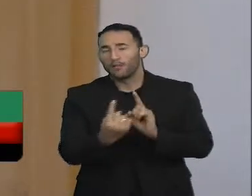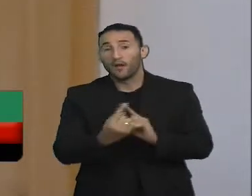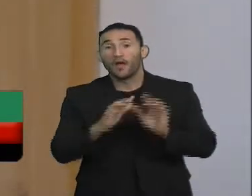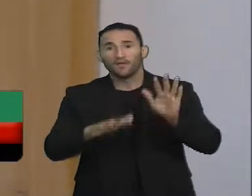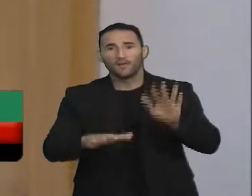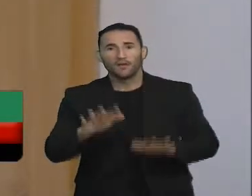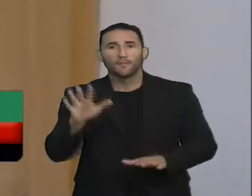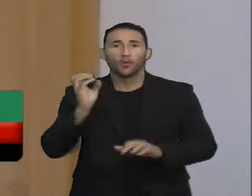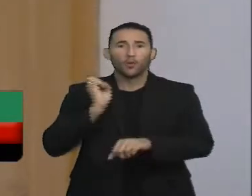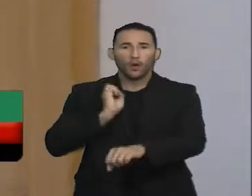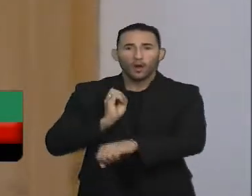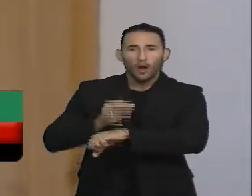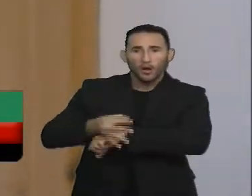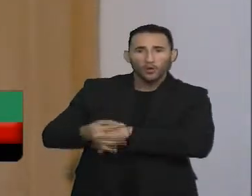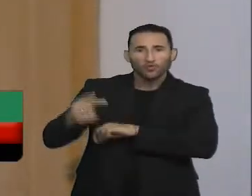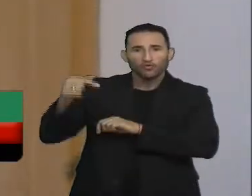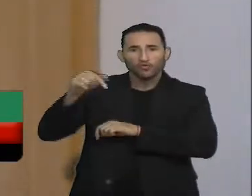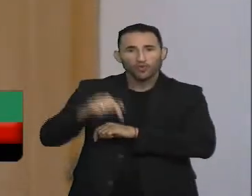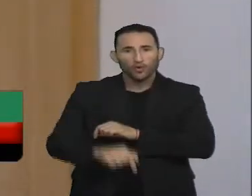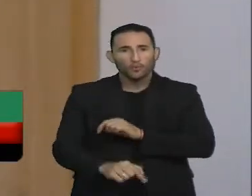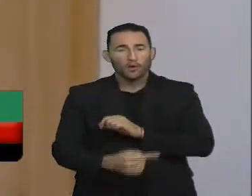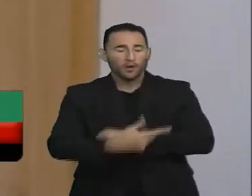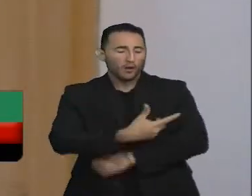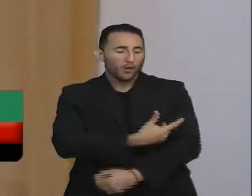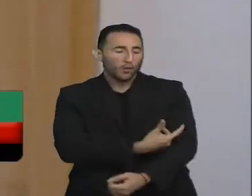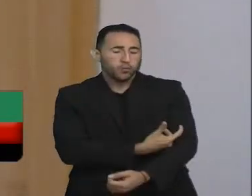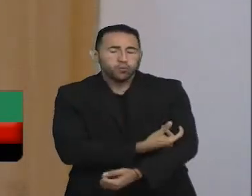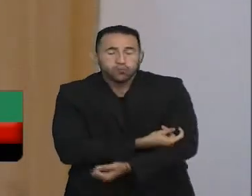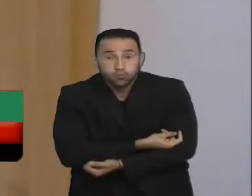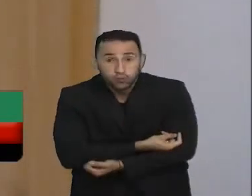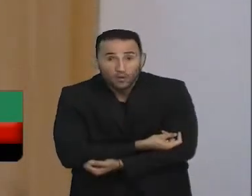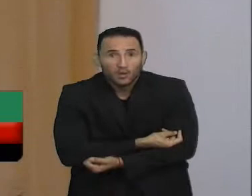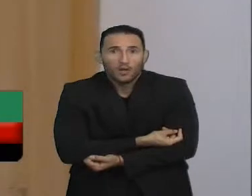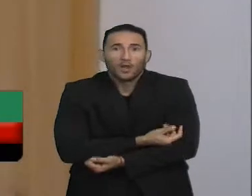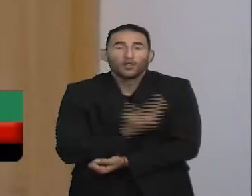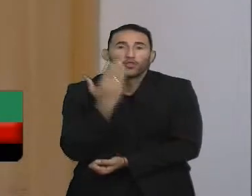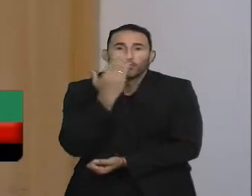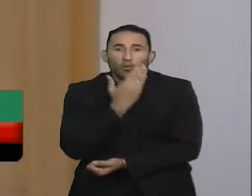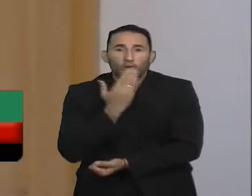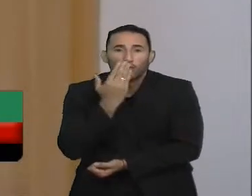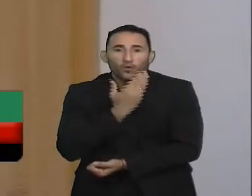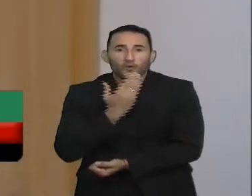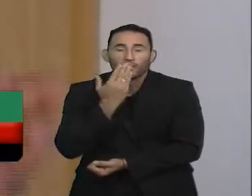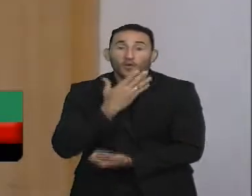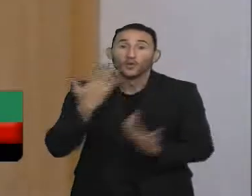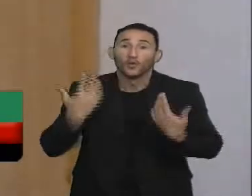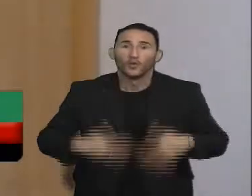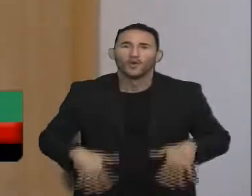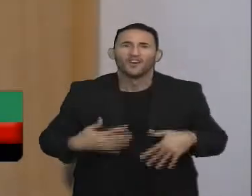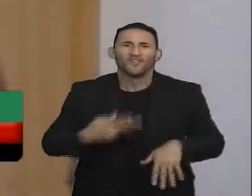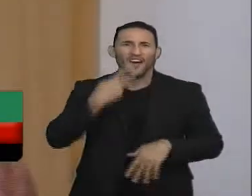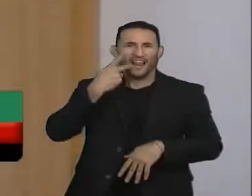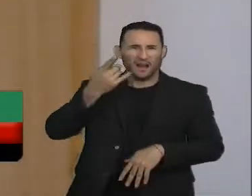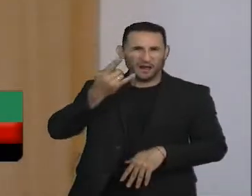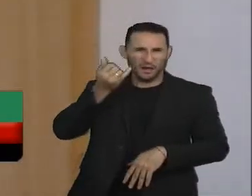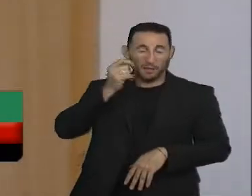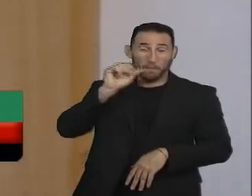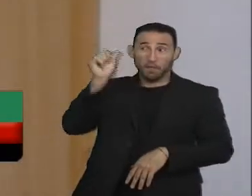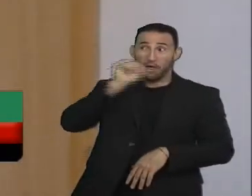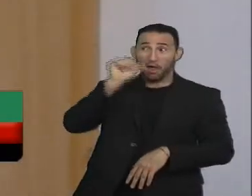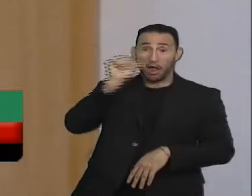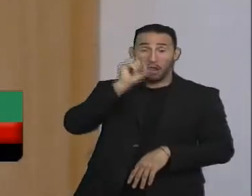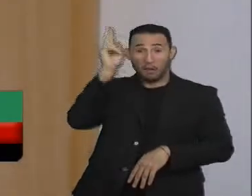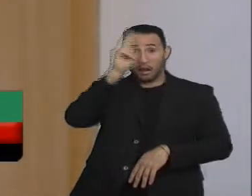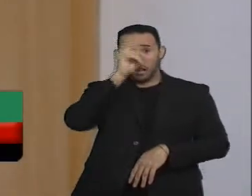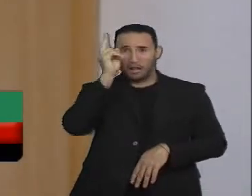muito bem atendida ali. É injeção, né? Fazer o quê, né? A glicose. Não vem querer você falar que eu tomei a Pitu, não, que foi outro dia que eu tomei, viu? Eu já sabia